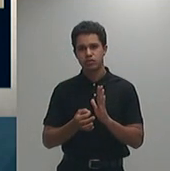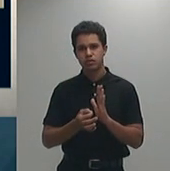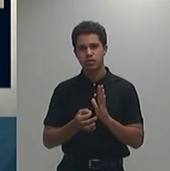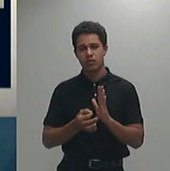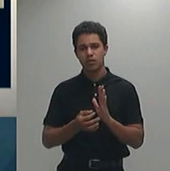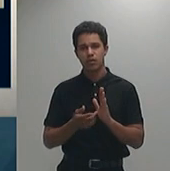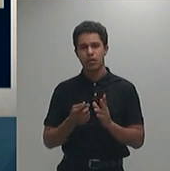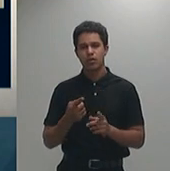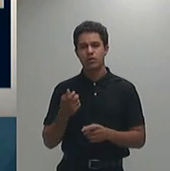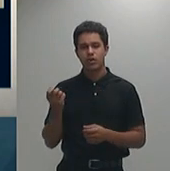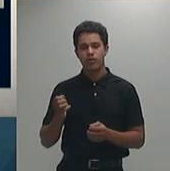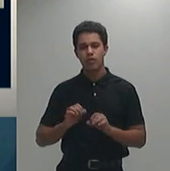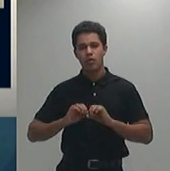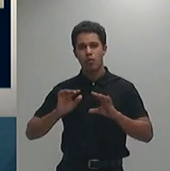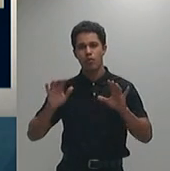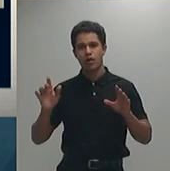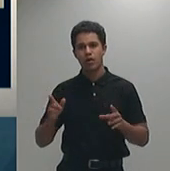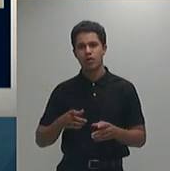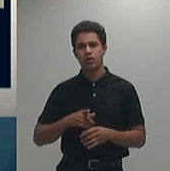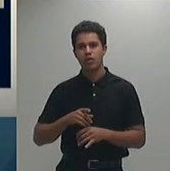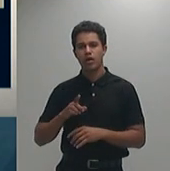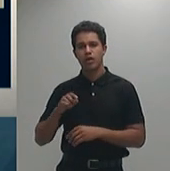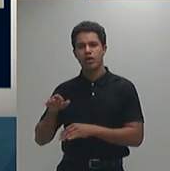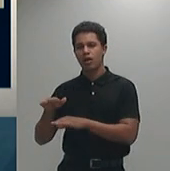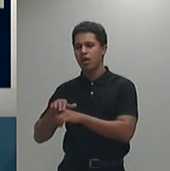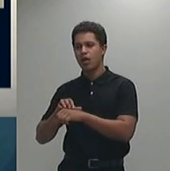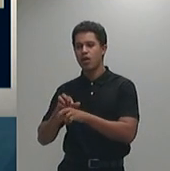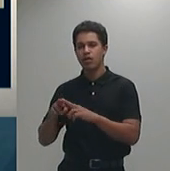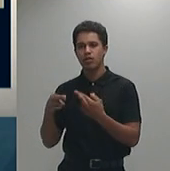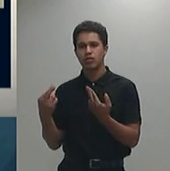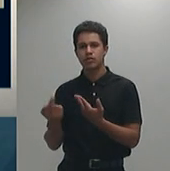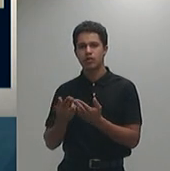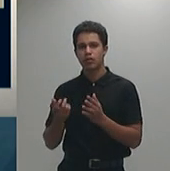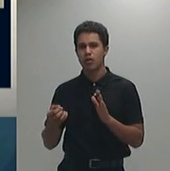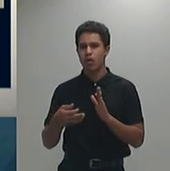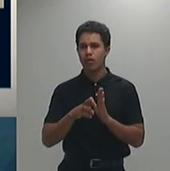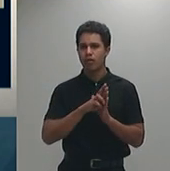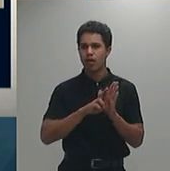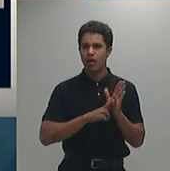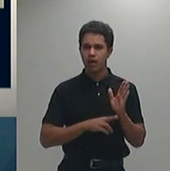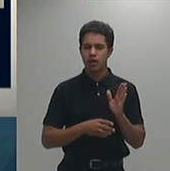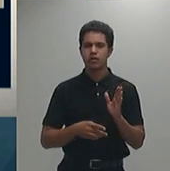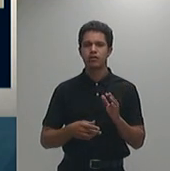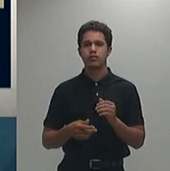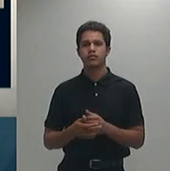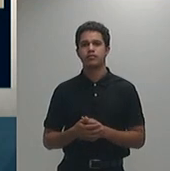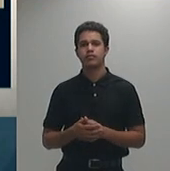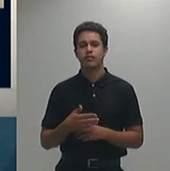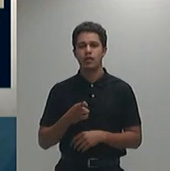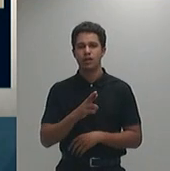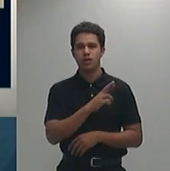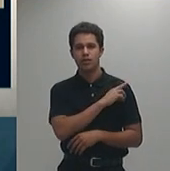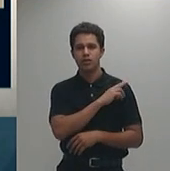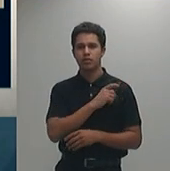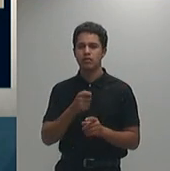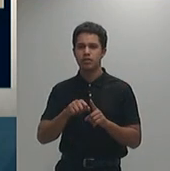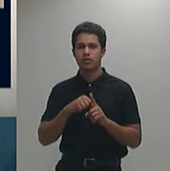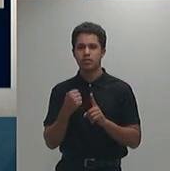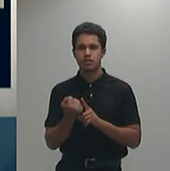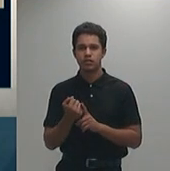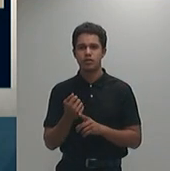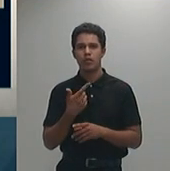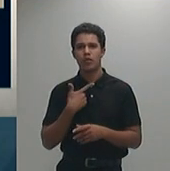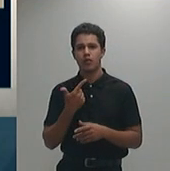edital de convocação Para deliberar justamente sobre medidas judiciais ao arbitragem de responsabilização civil com os controladores administradores